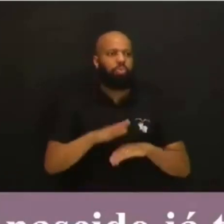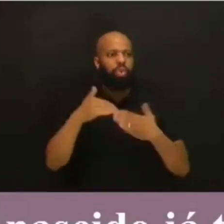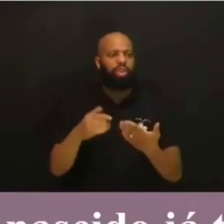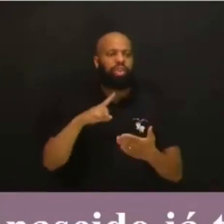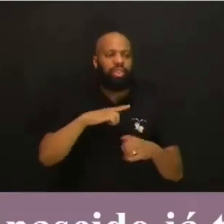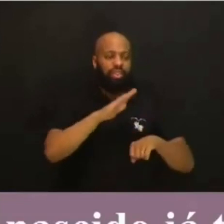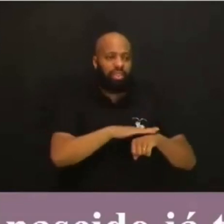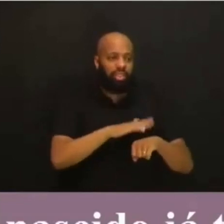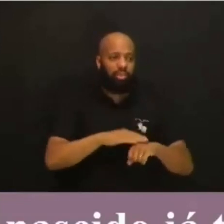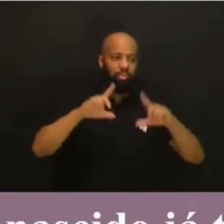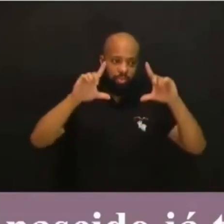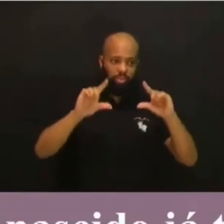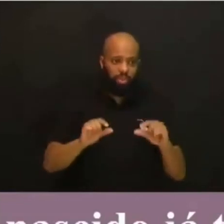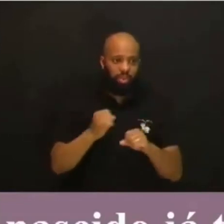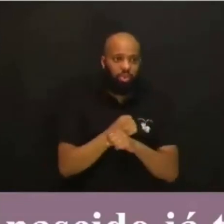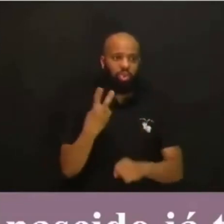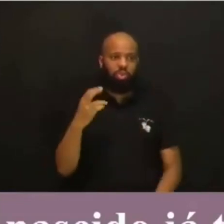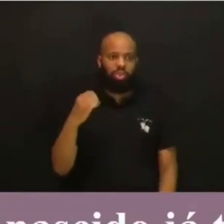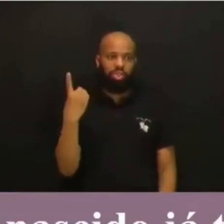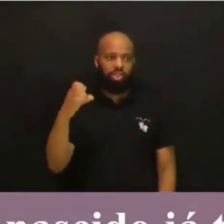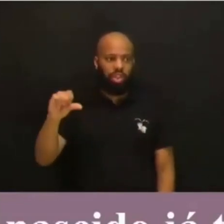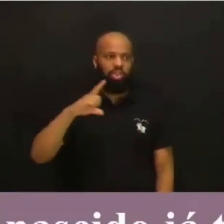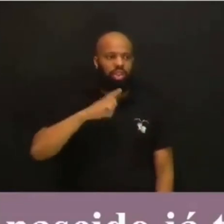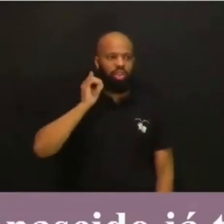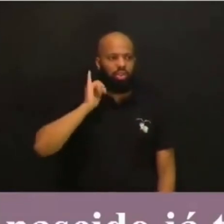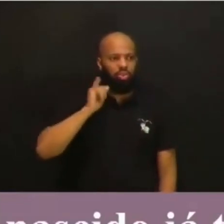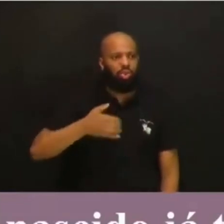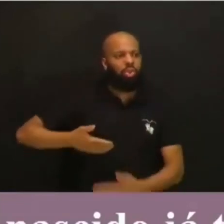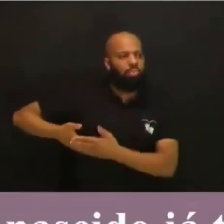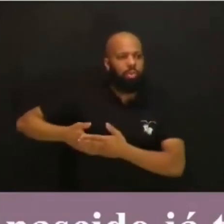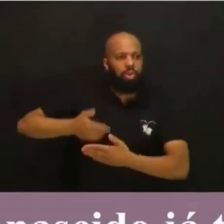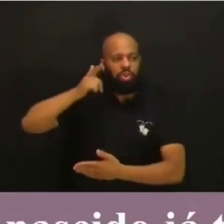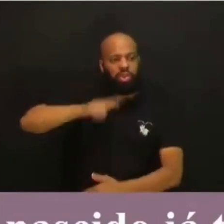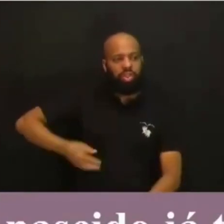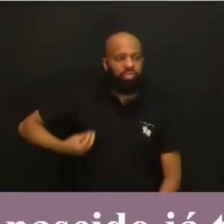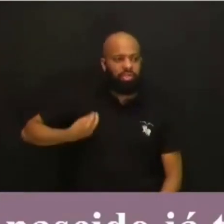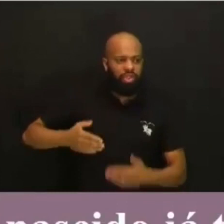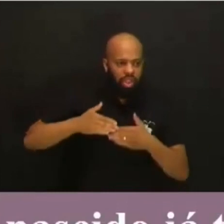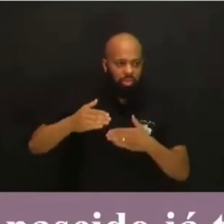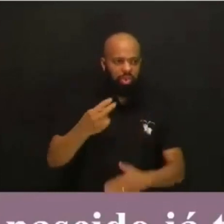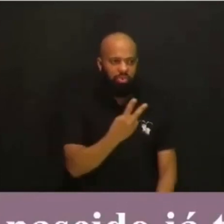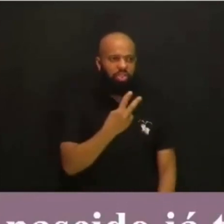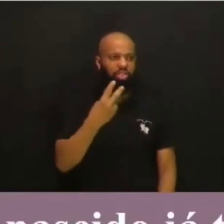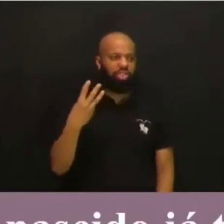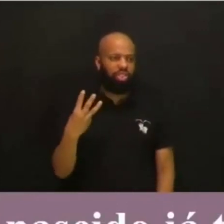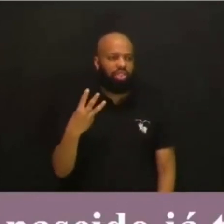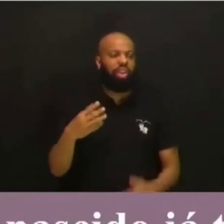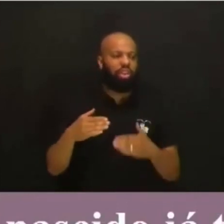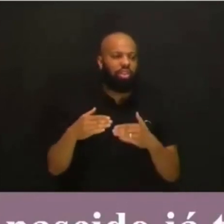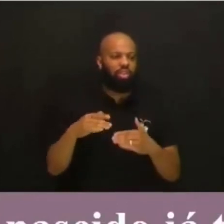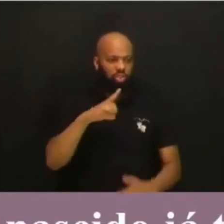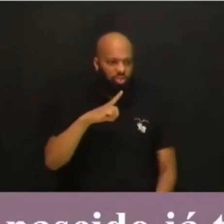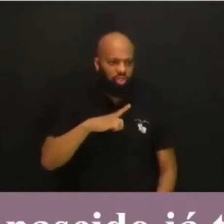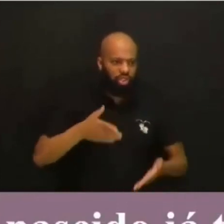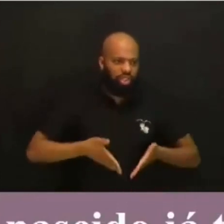ele está baixando, ó. Em 2019, tinha um relato de um bebê que sobreviveu a partir de 23 que tinha